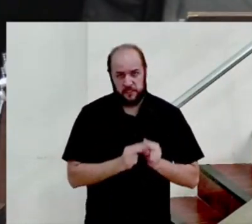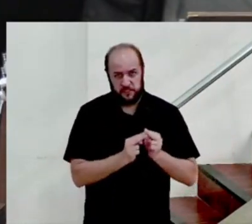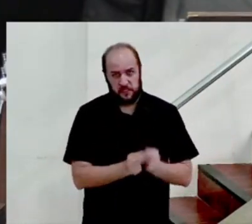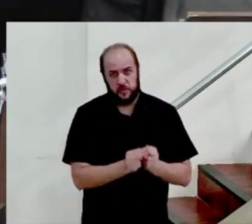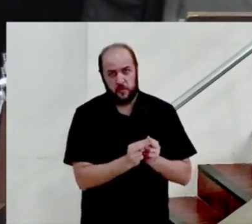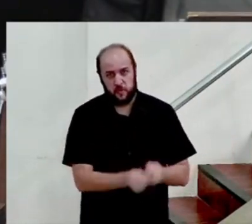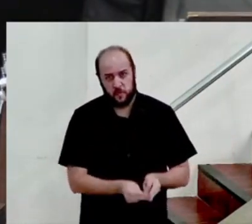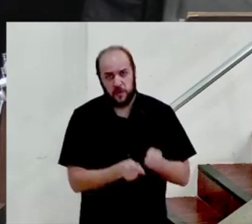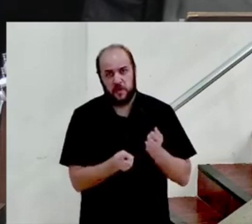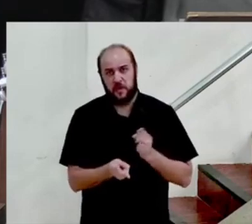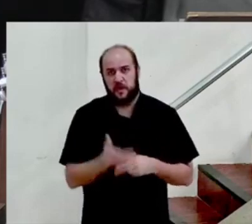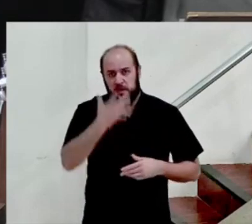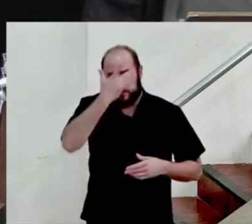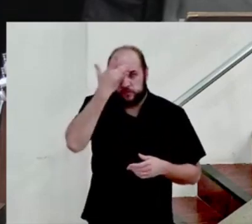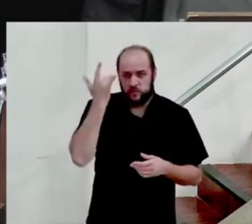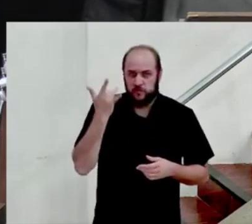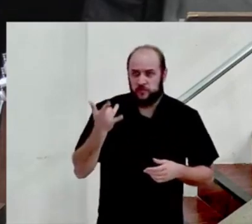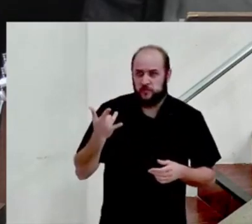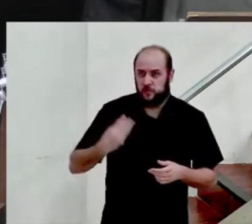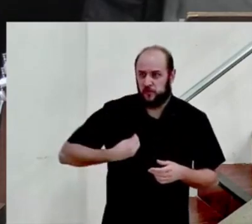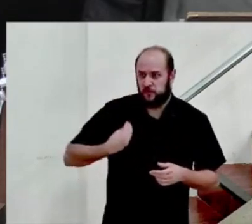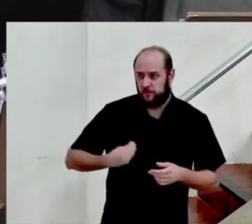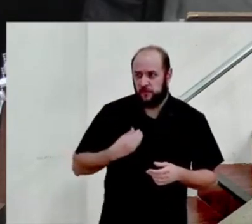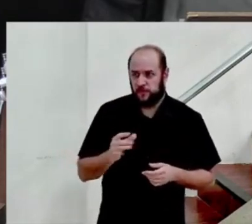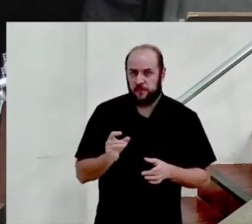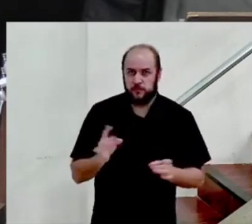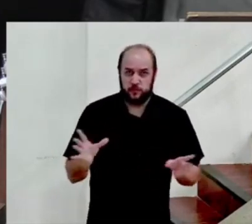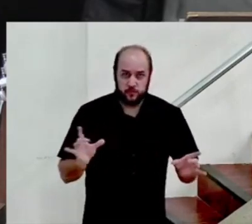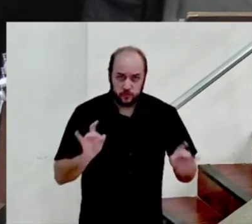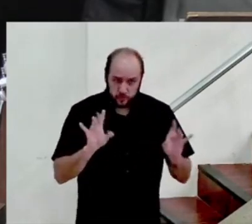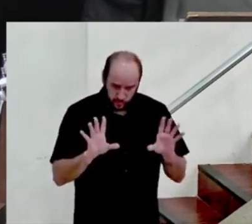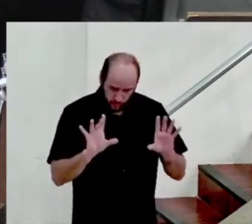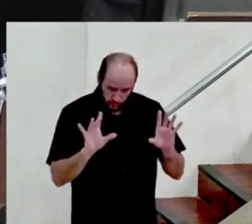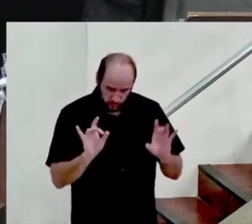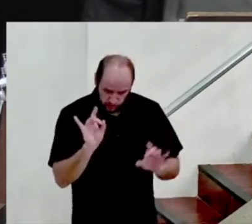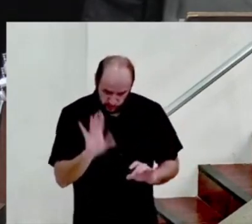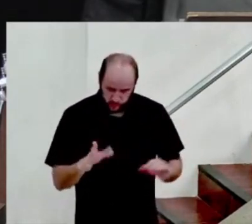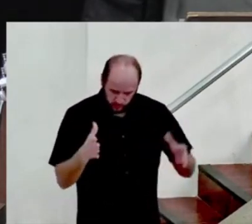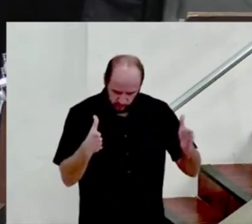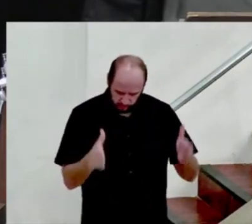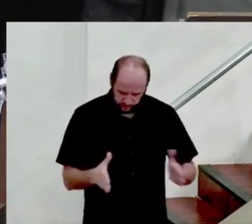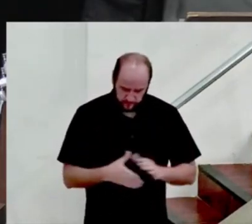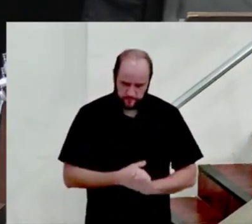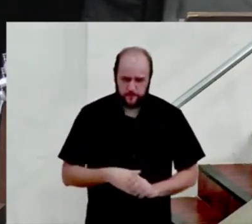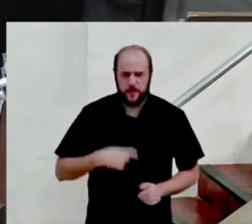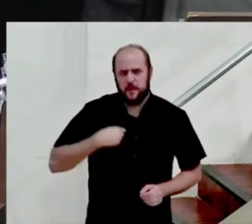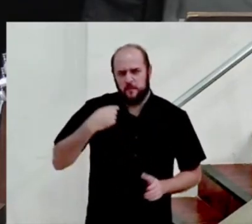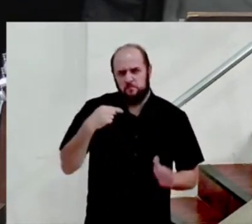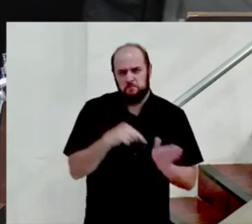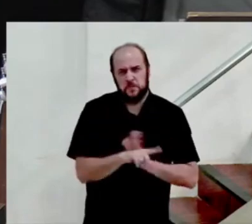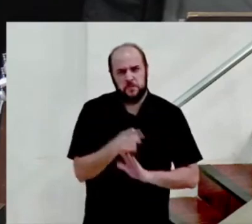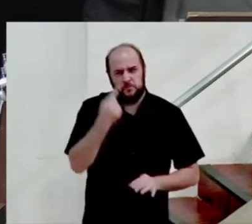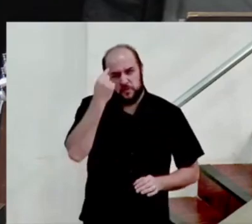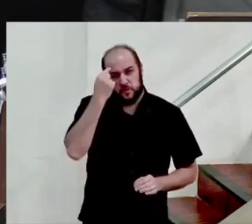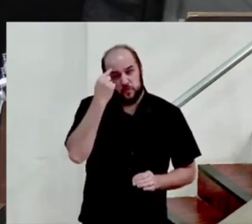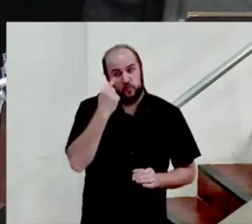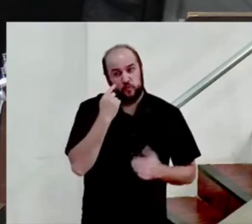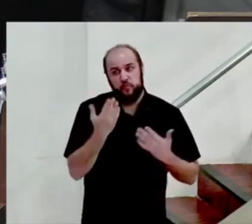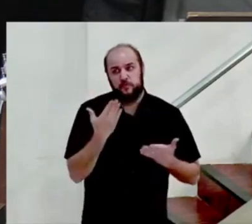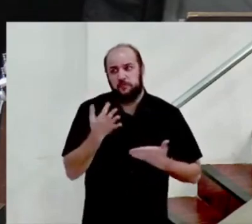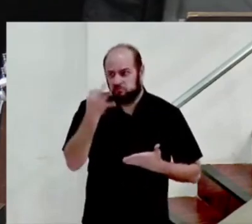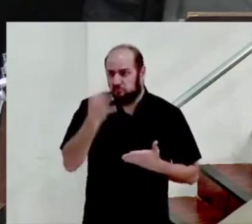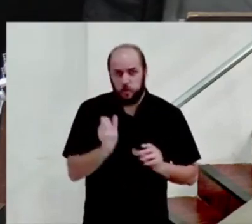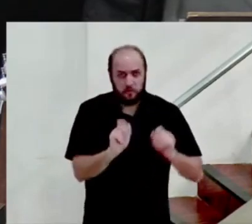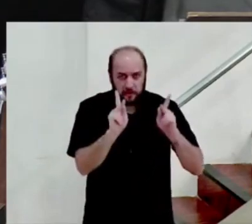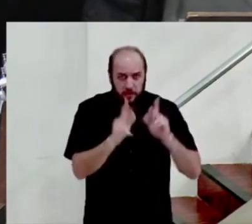então conterrâneos de Noé também estavam ali? Essas são algumas perguntas que às vezes surgem em nossa mente, e elas são válidas.